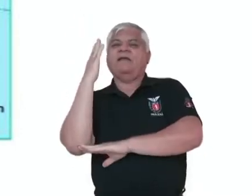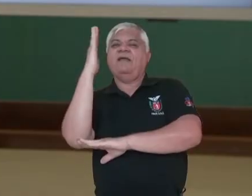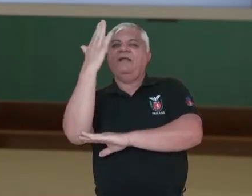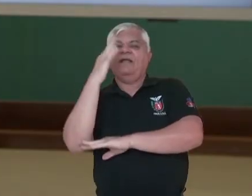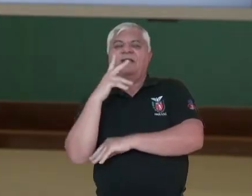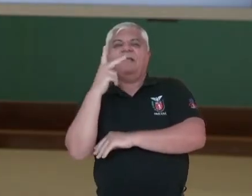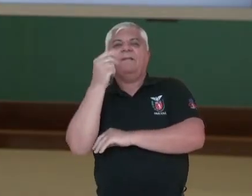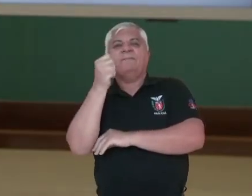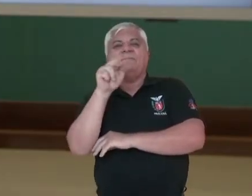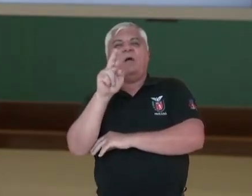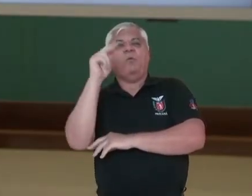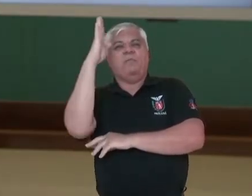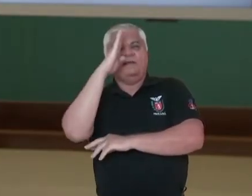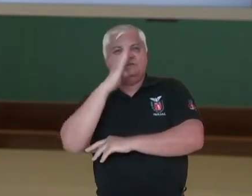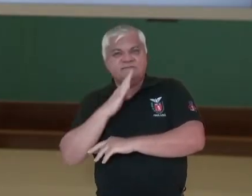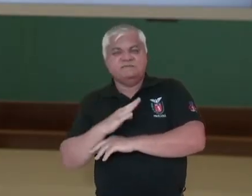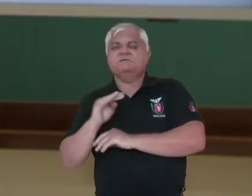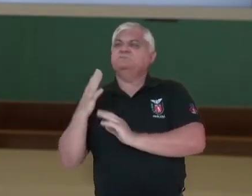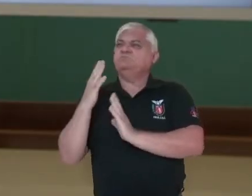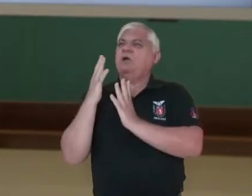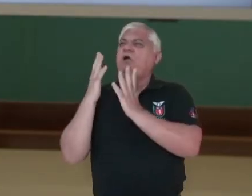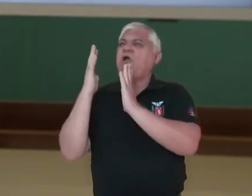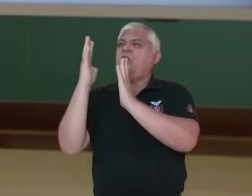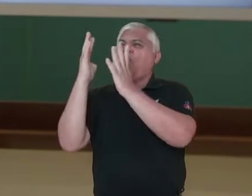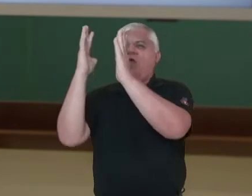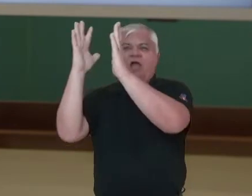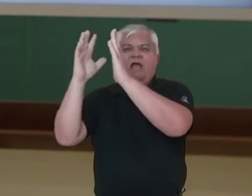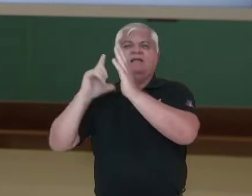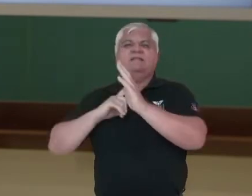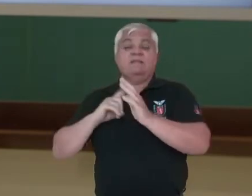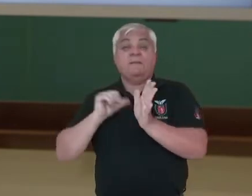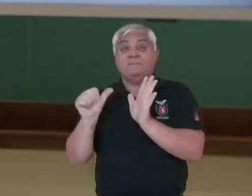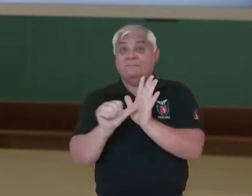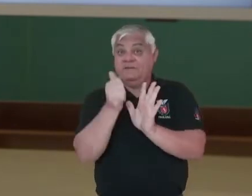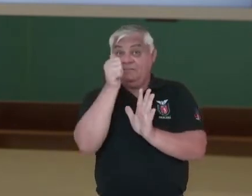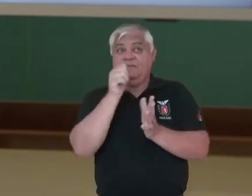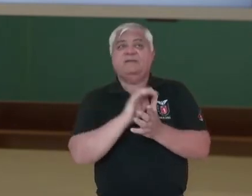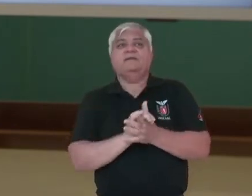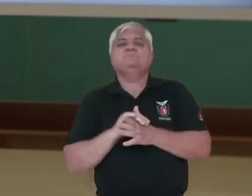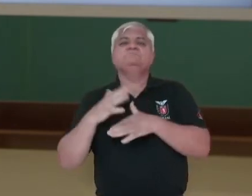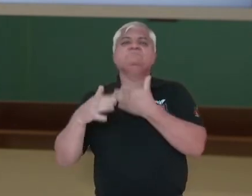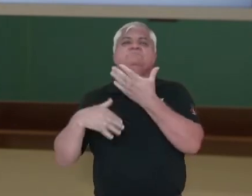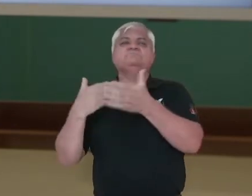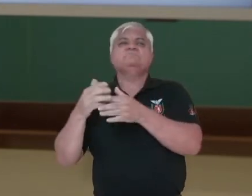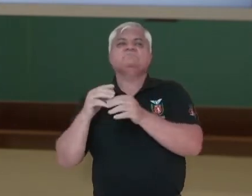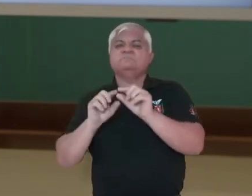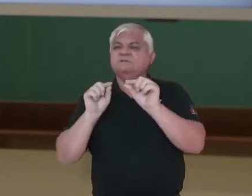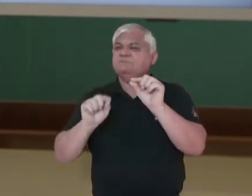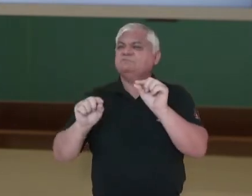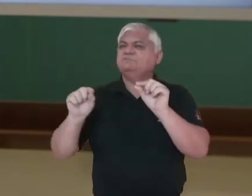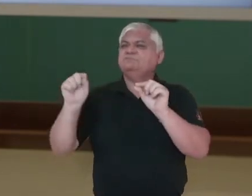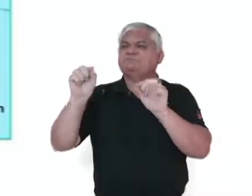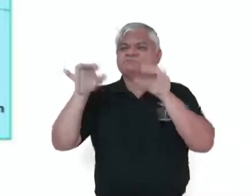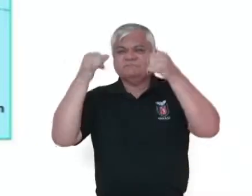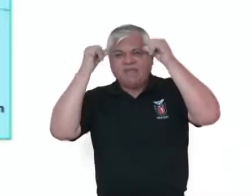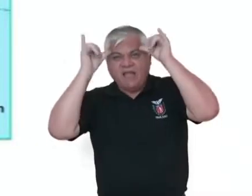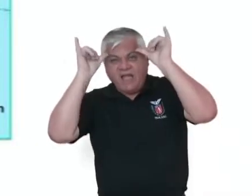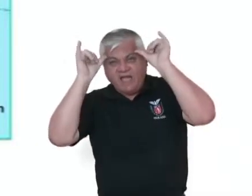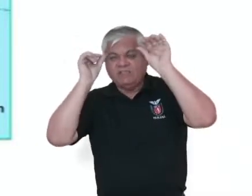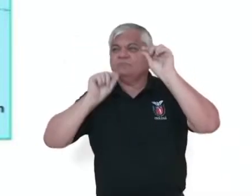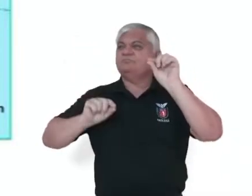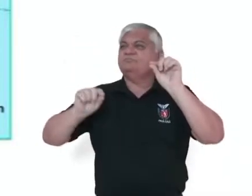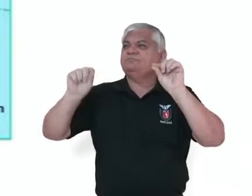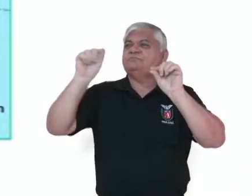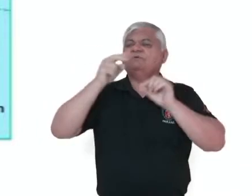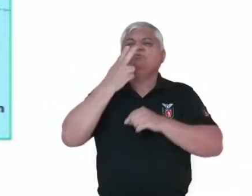litoral também, que foi a primeira atividade ali, essa exploração, né? E aí depois a gente tem ali a criação de gado, cultivo de